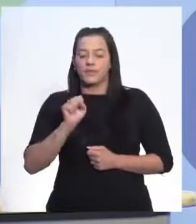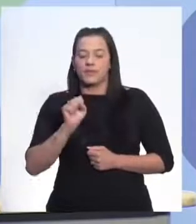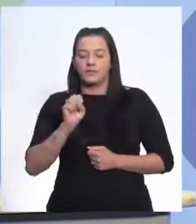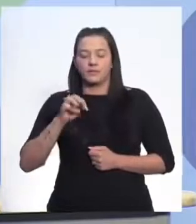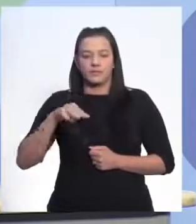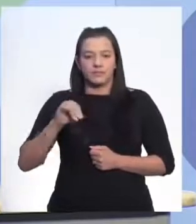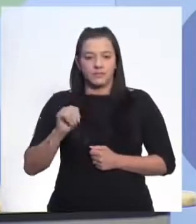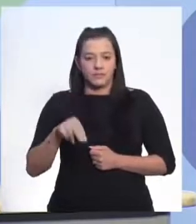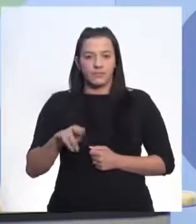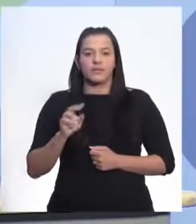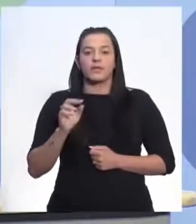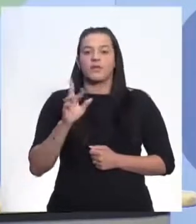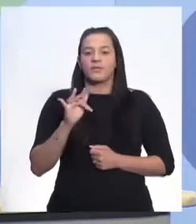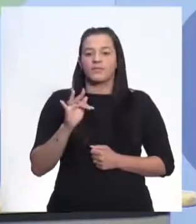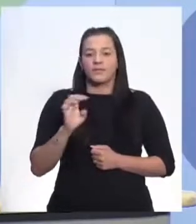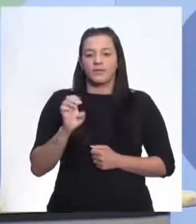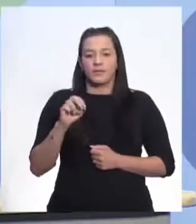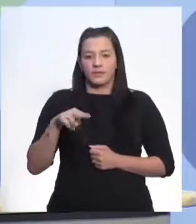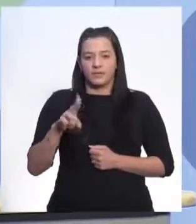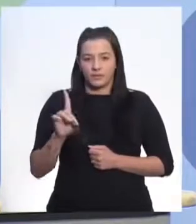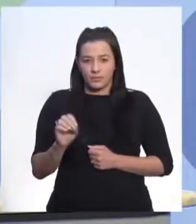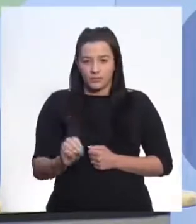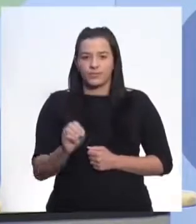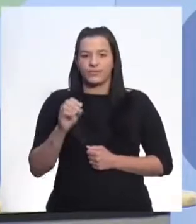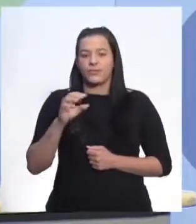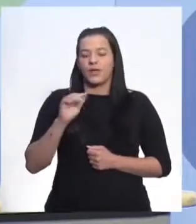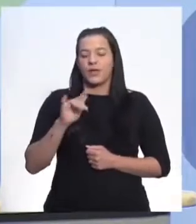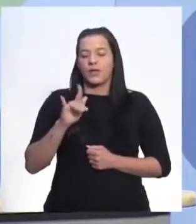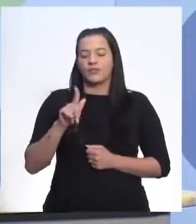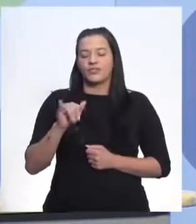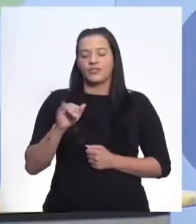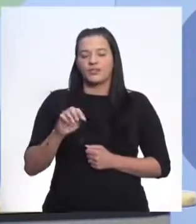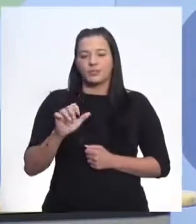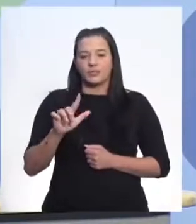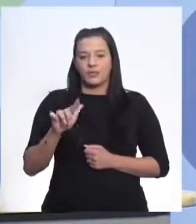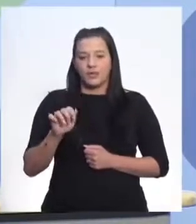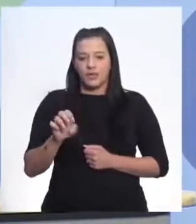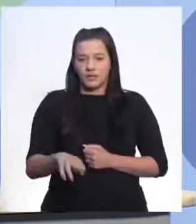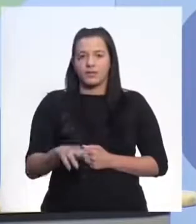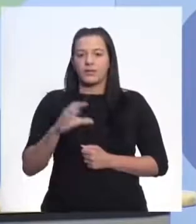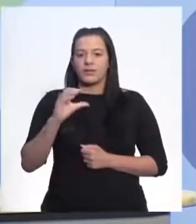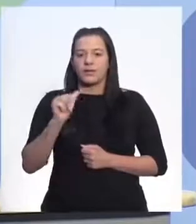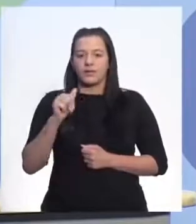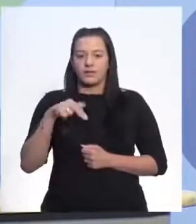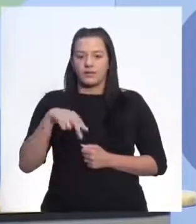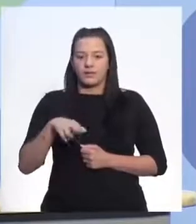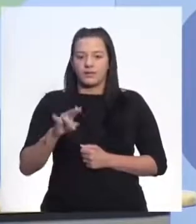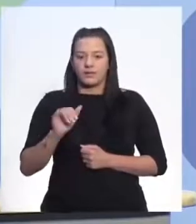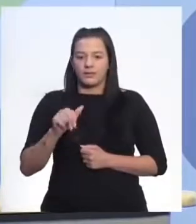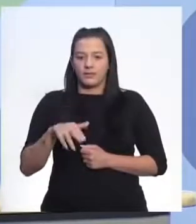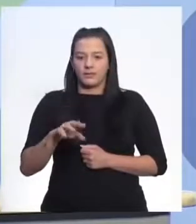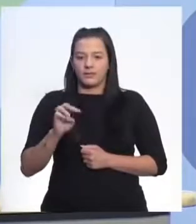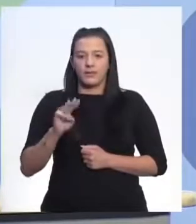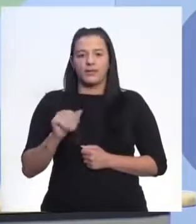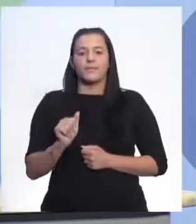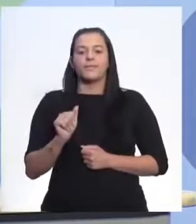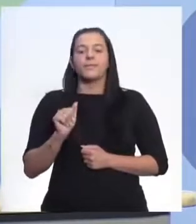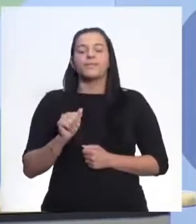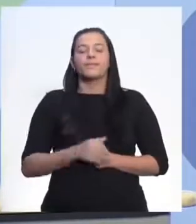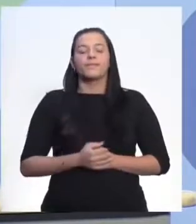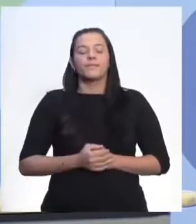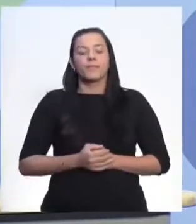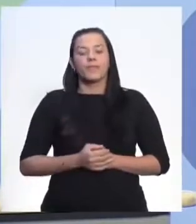o Fernando, a Bárbara, a Gisele, a Vivian e a Karina, entre tantos que tem lá. E eu quero mandar um abraço para